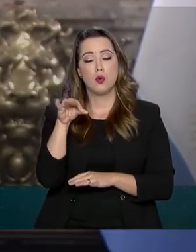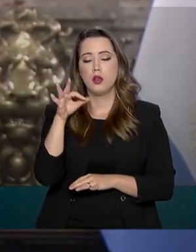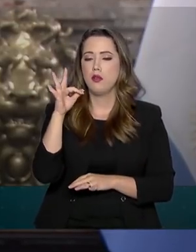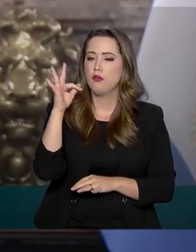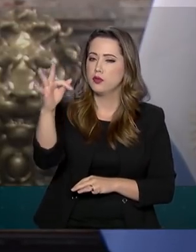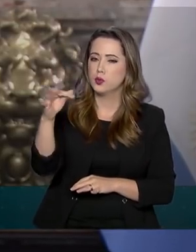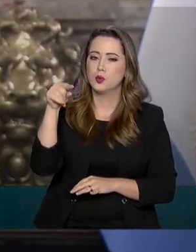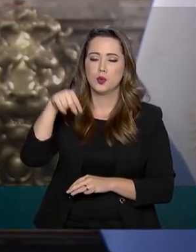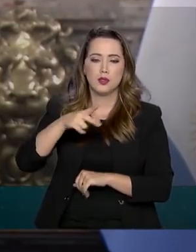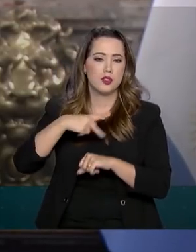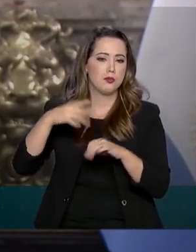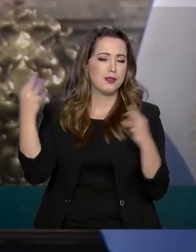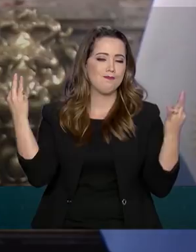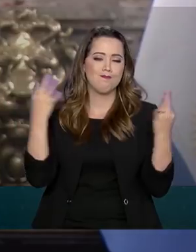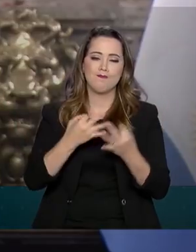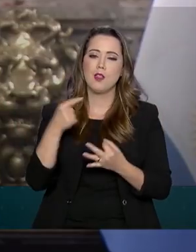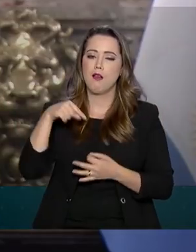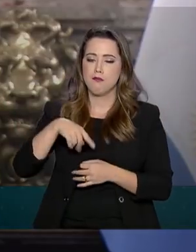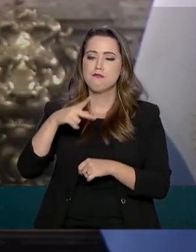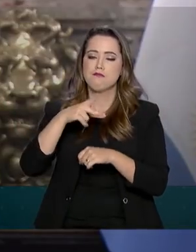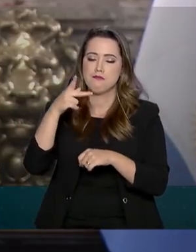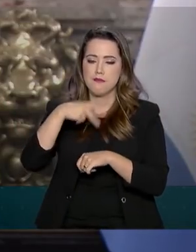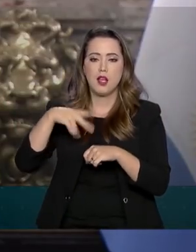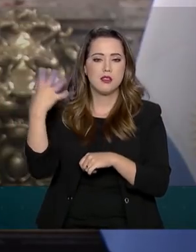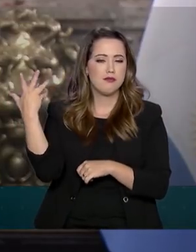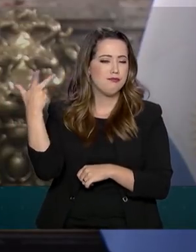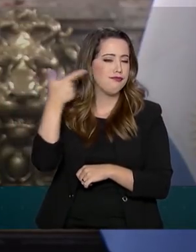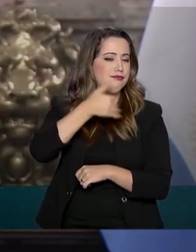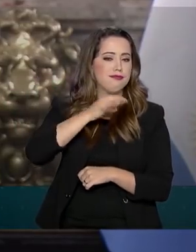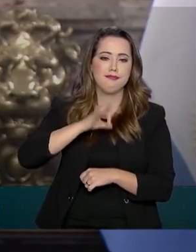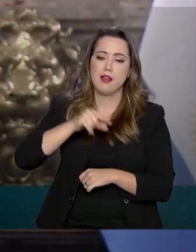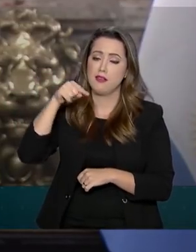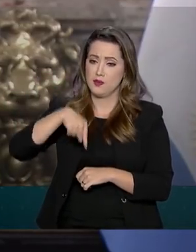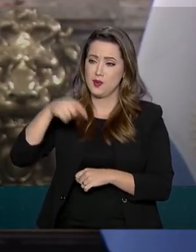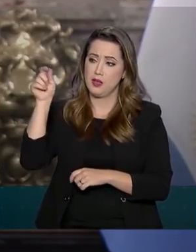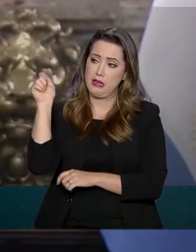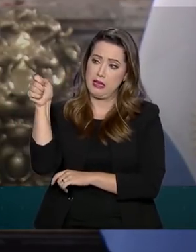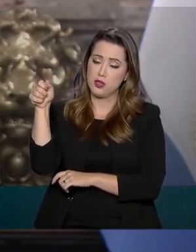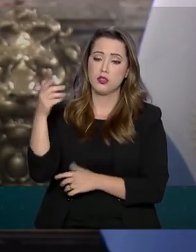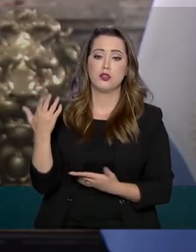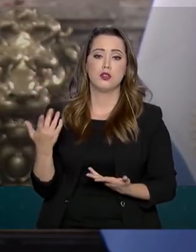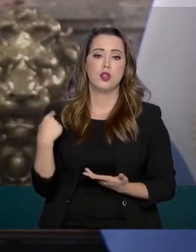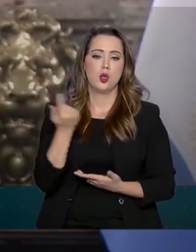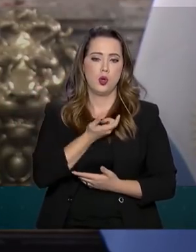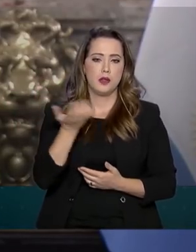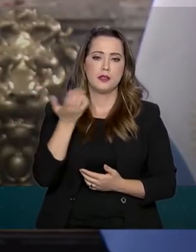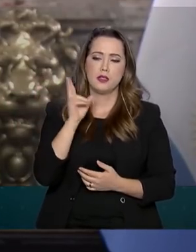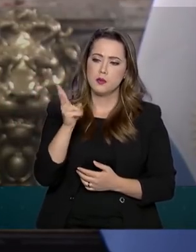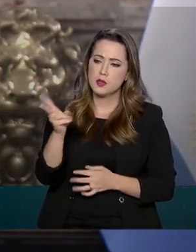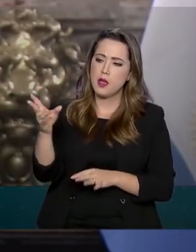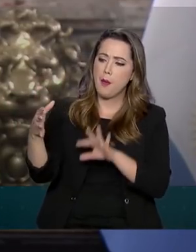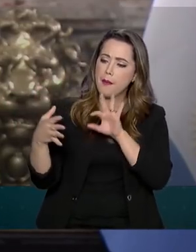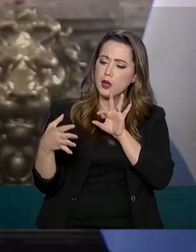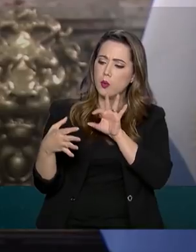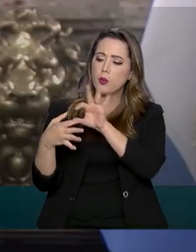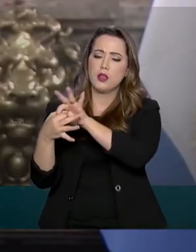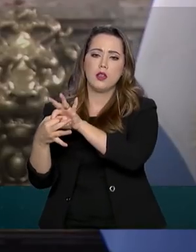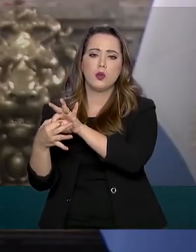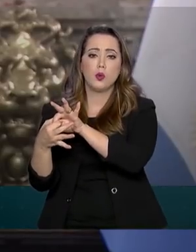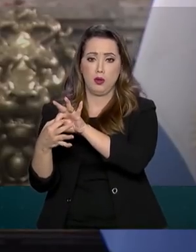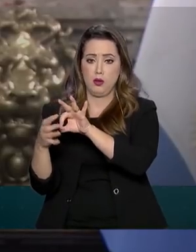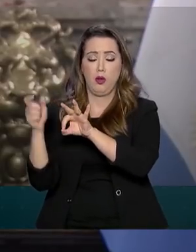país maravilhoso que é a Argentina. Nós queremos continuar cada vez mais parceiros, não só na